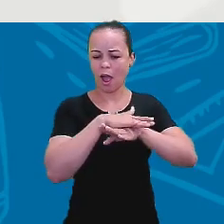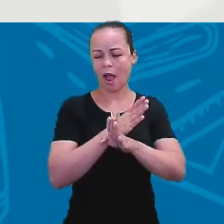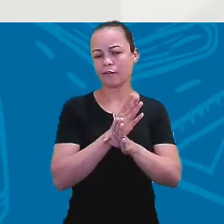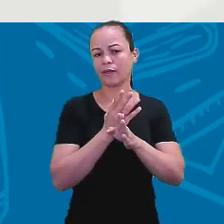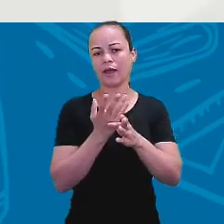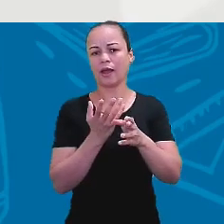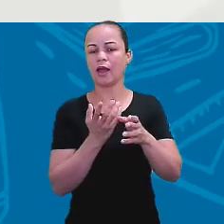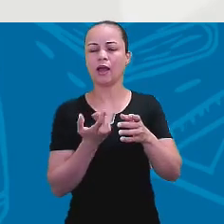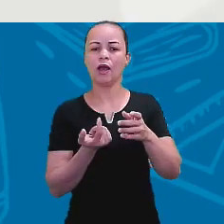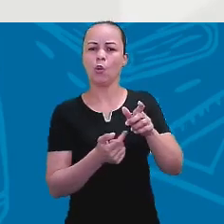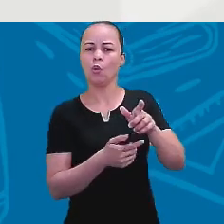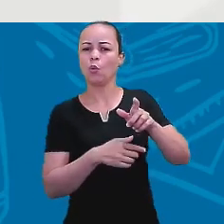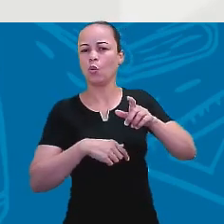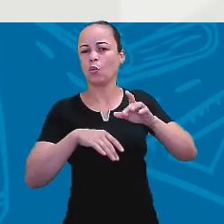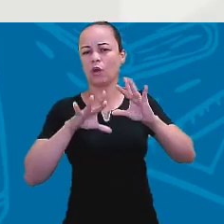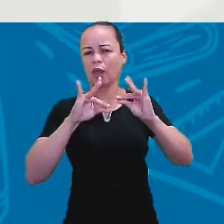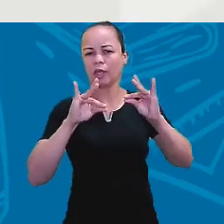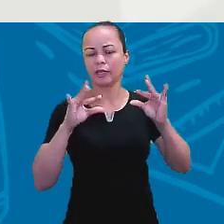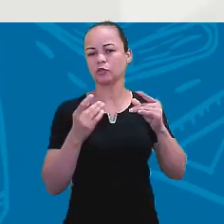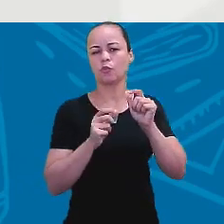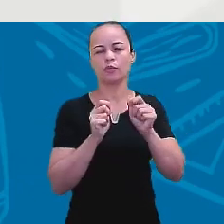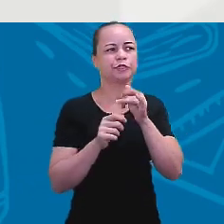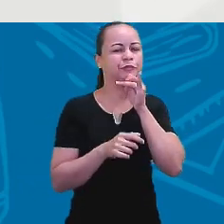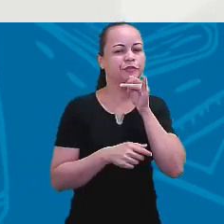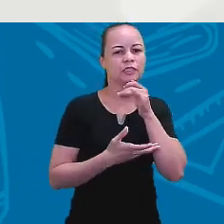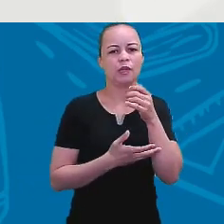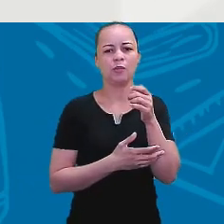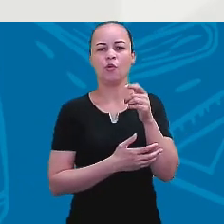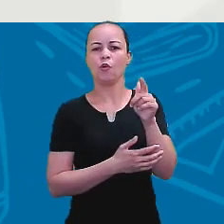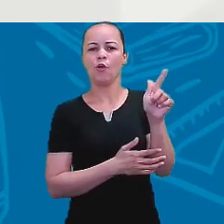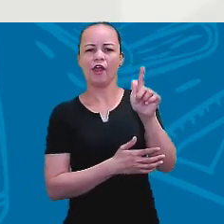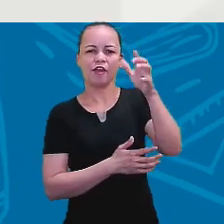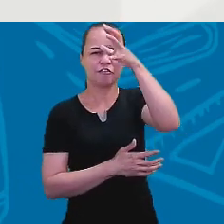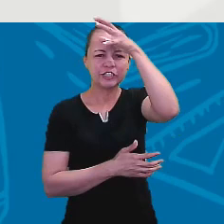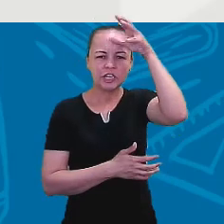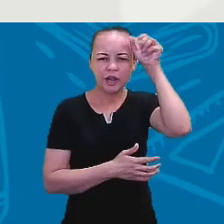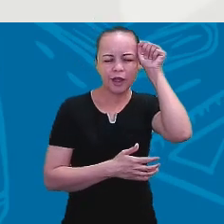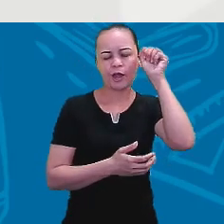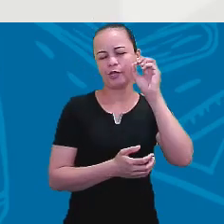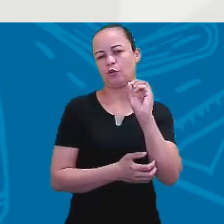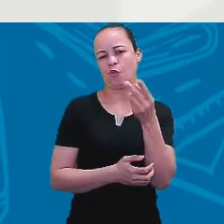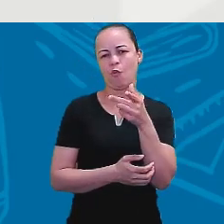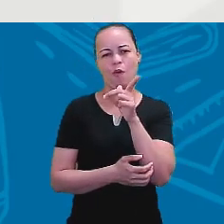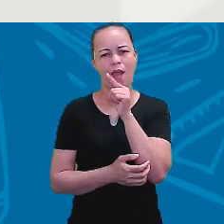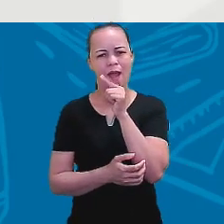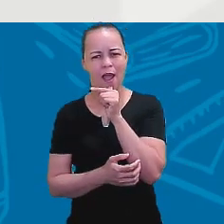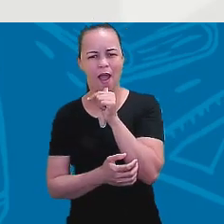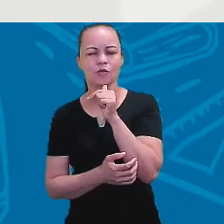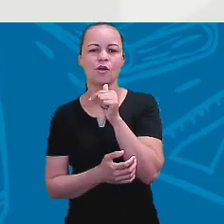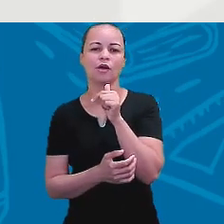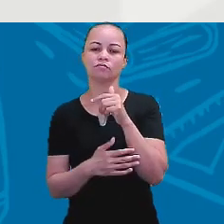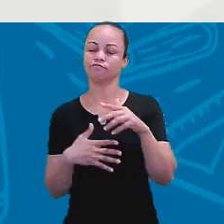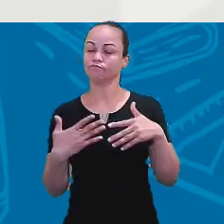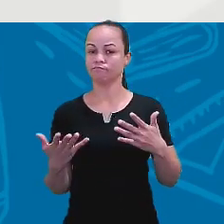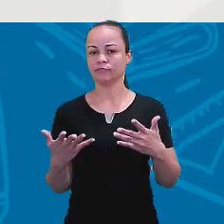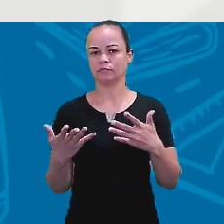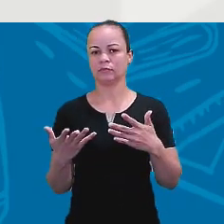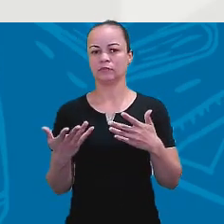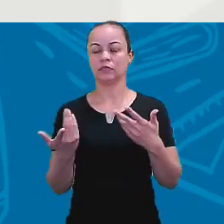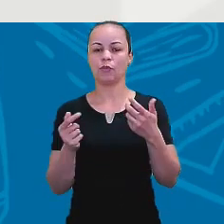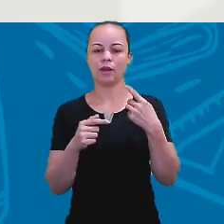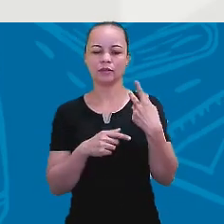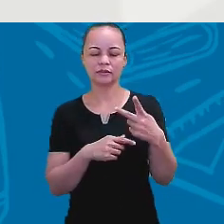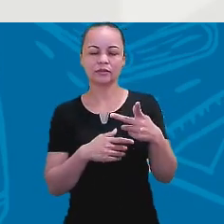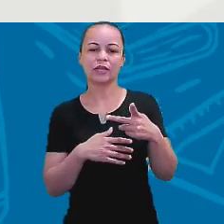ali um refrigerante, água mineral. E agora ela está sendo reutilizada para outro fim. Ela está tendo